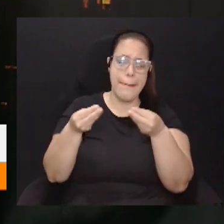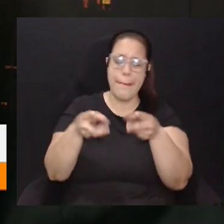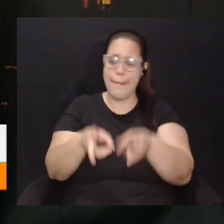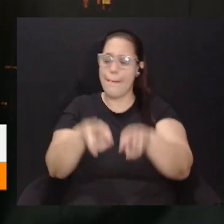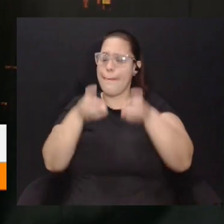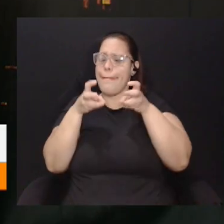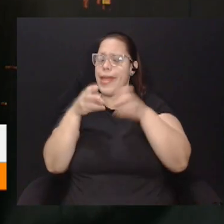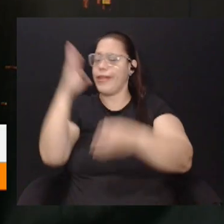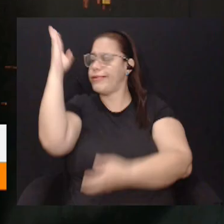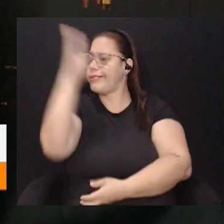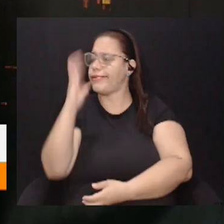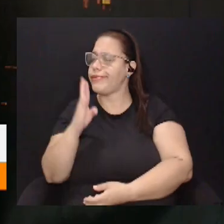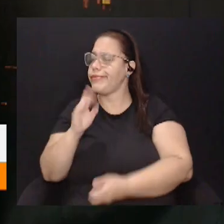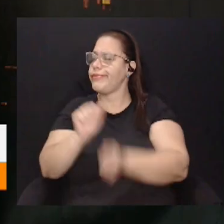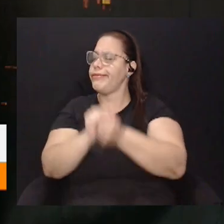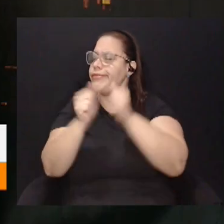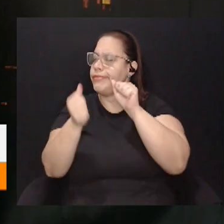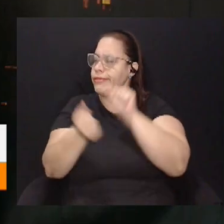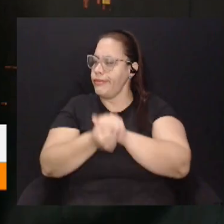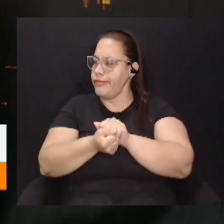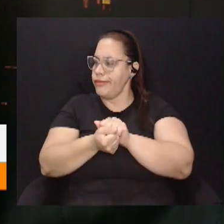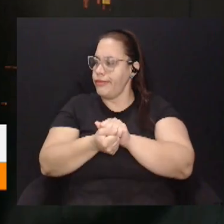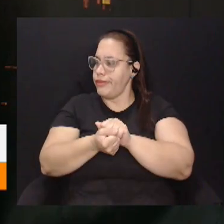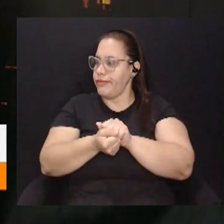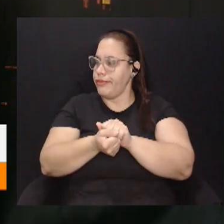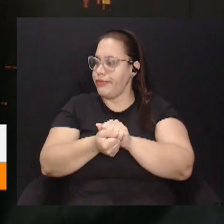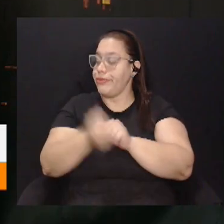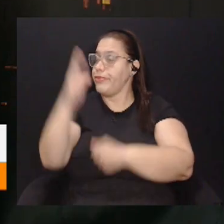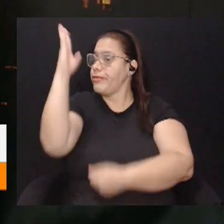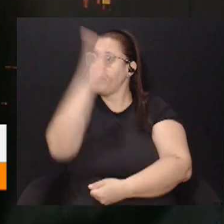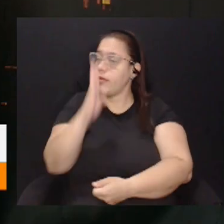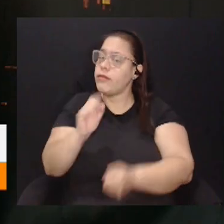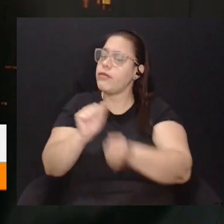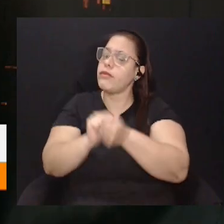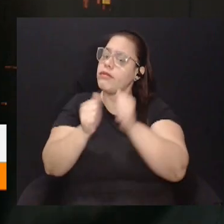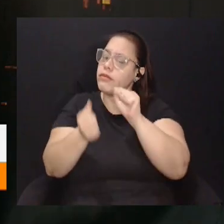foi se adaptando, né? O Brasil foi se adaptando, foi